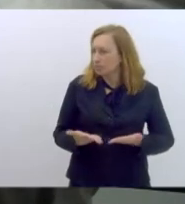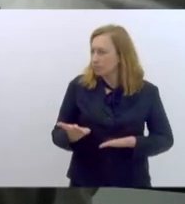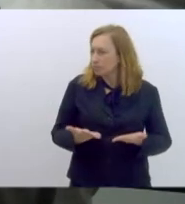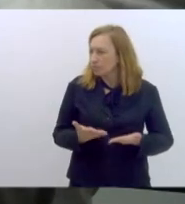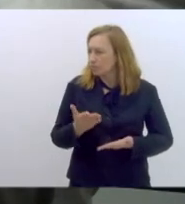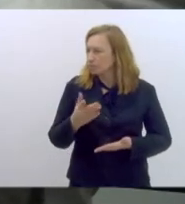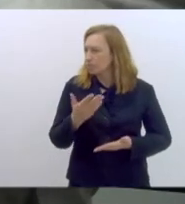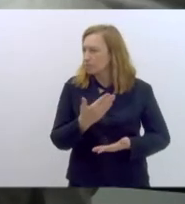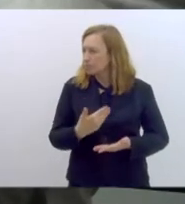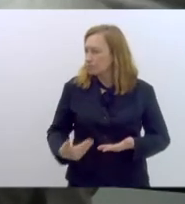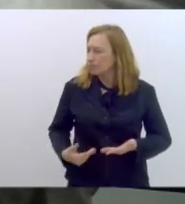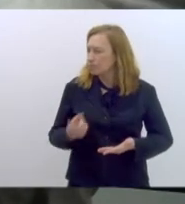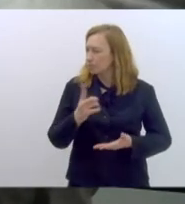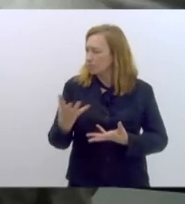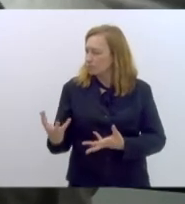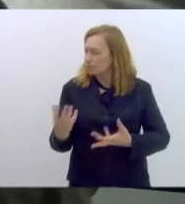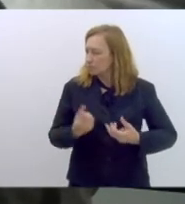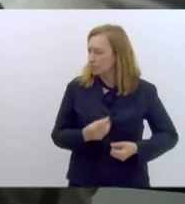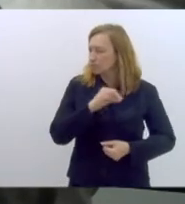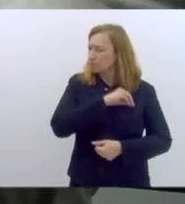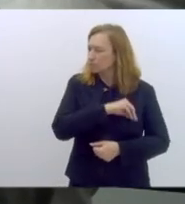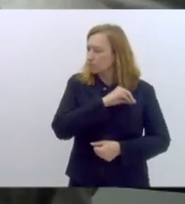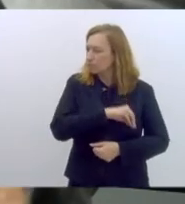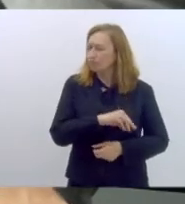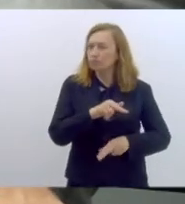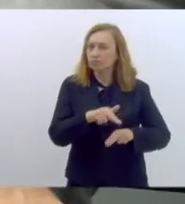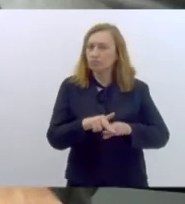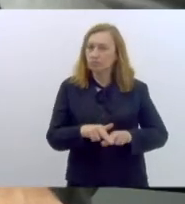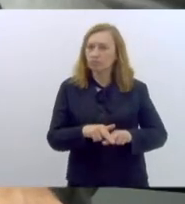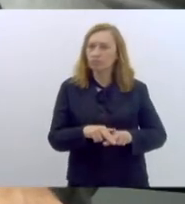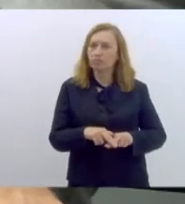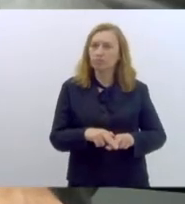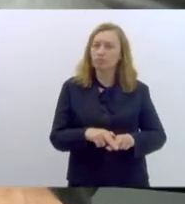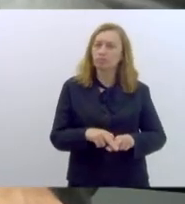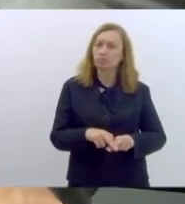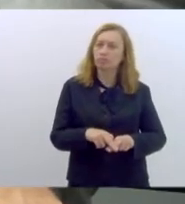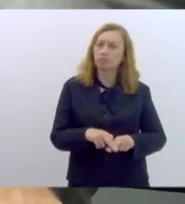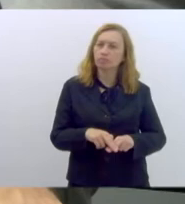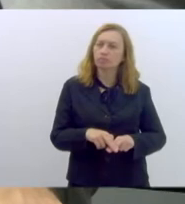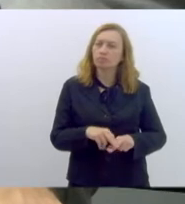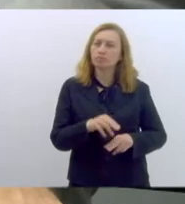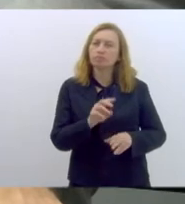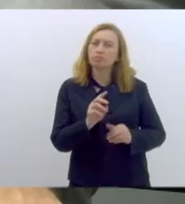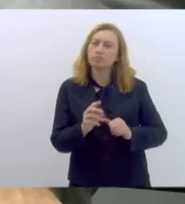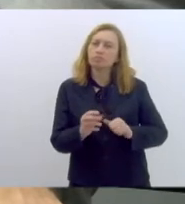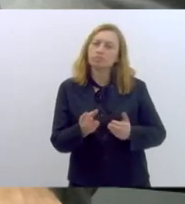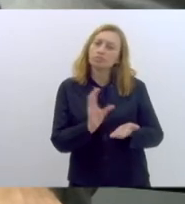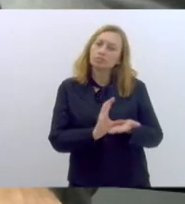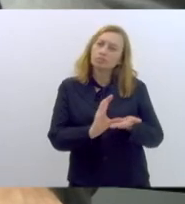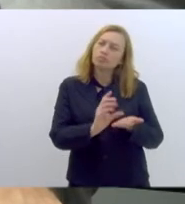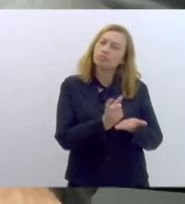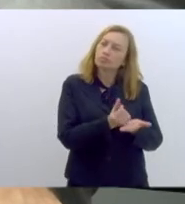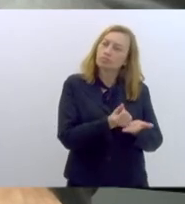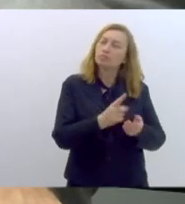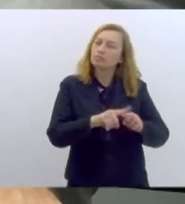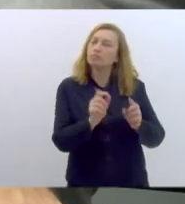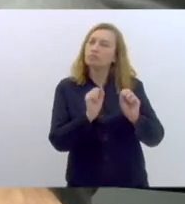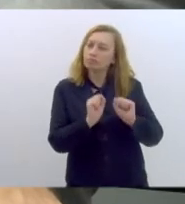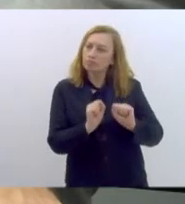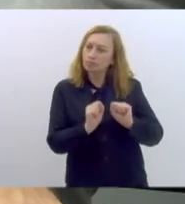de não receber o seu salário por conta de um arresto de verbas, mas de poder ter